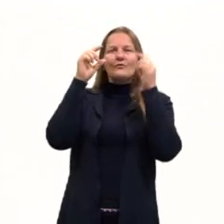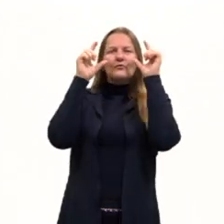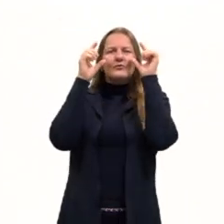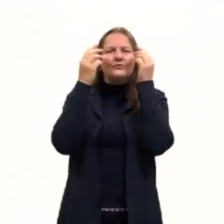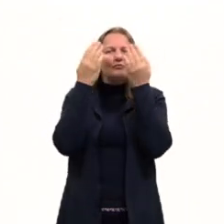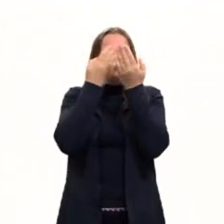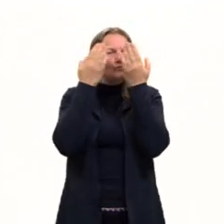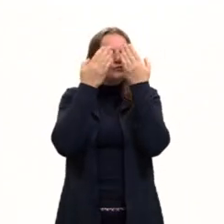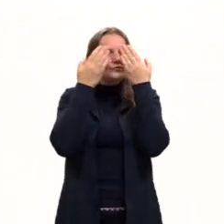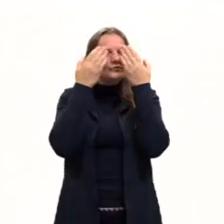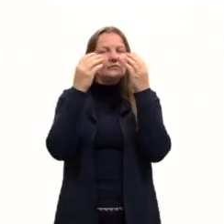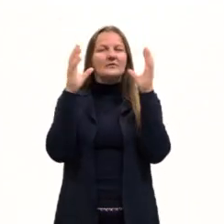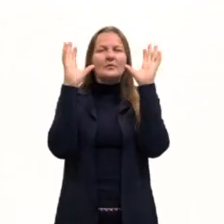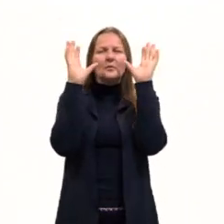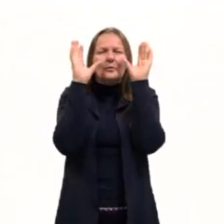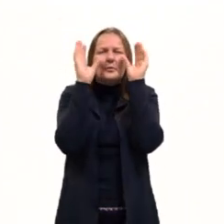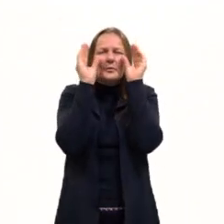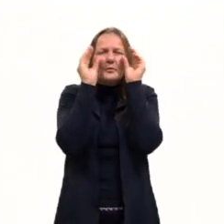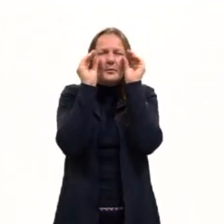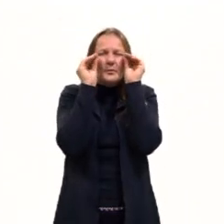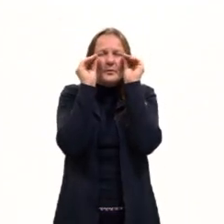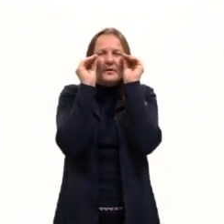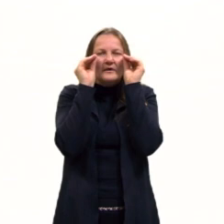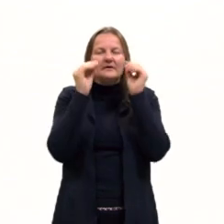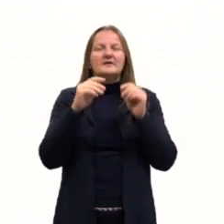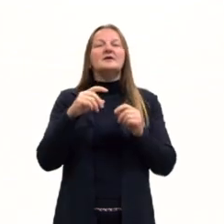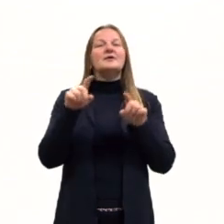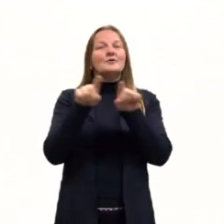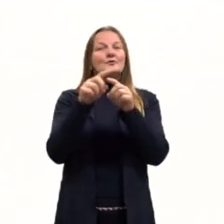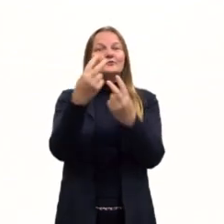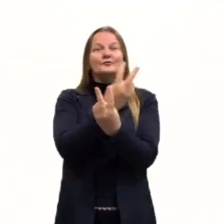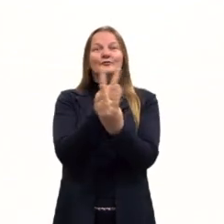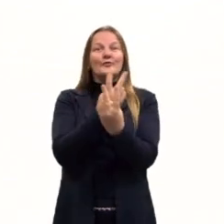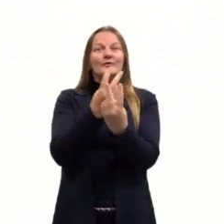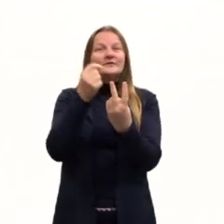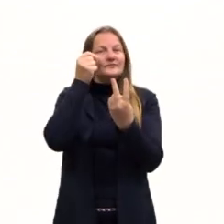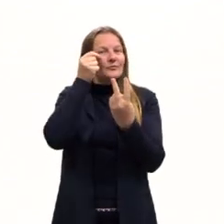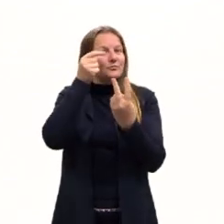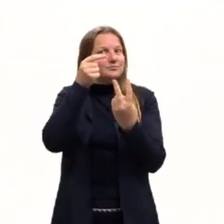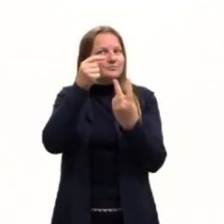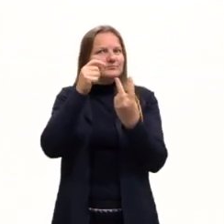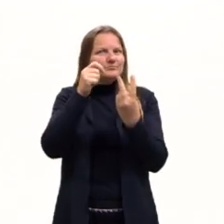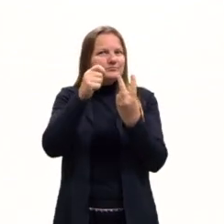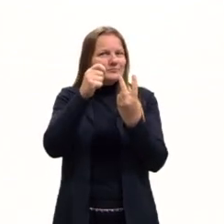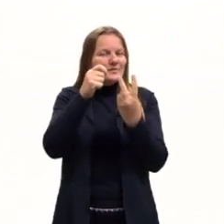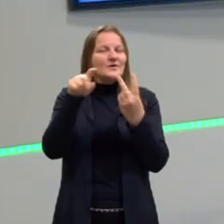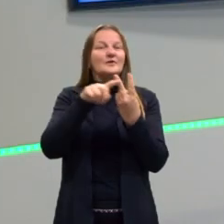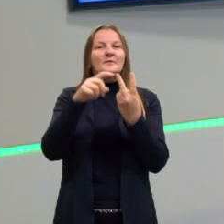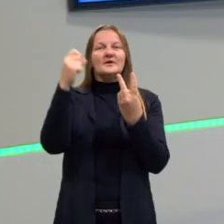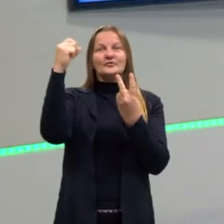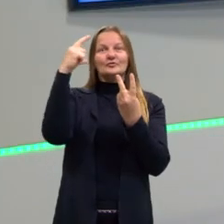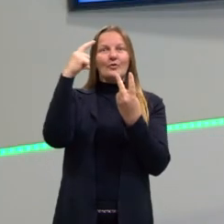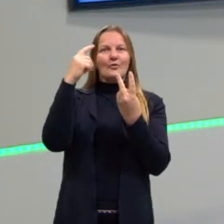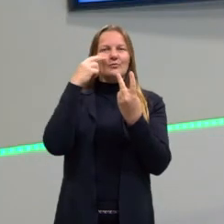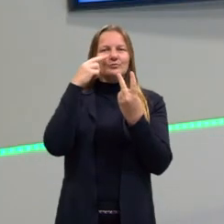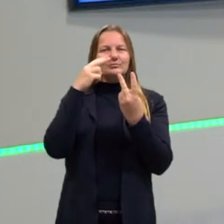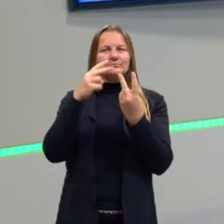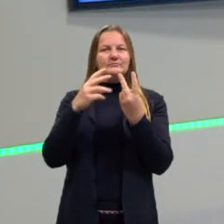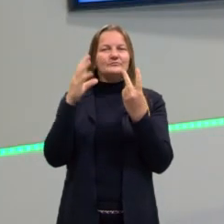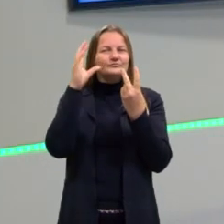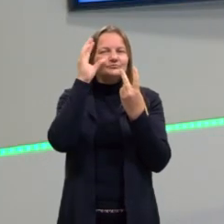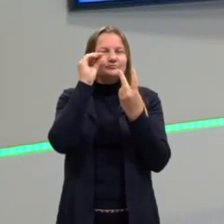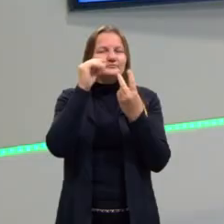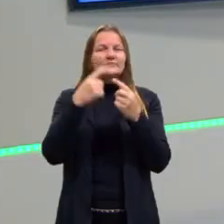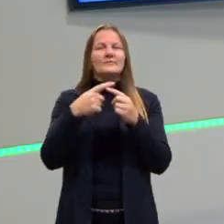além de ser um óculos de grau se torna o óculos solar tem essa troca de cor da lente né a gente chama